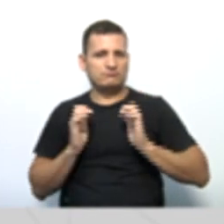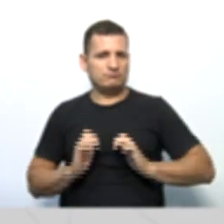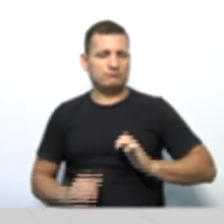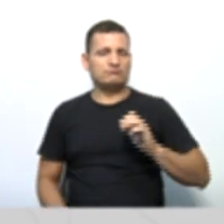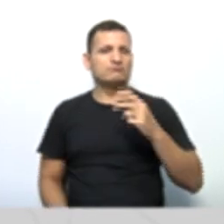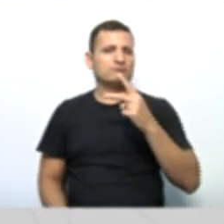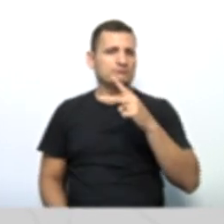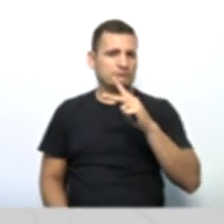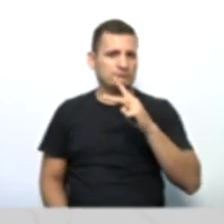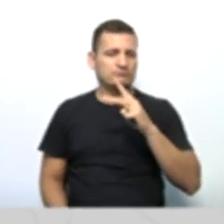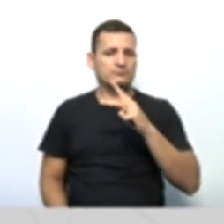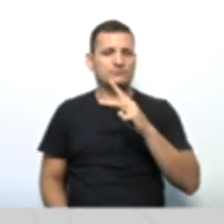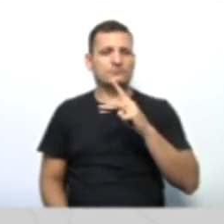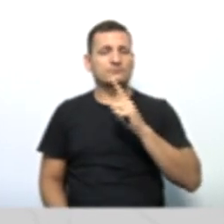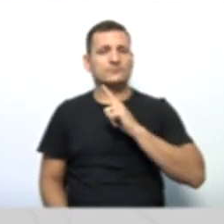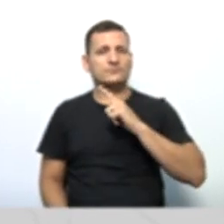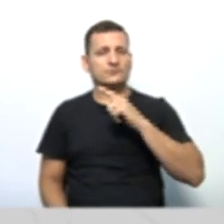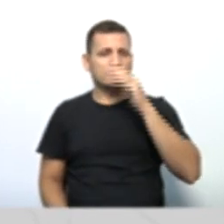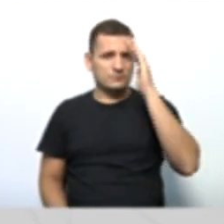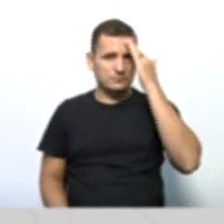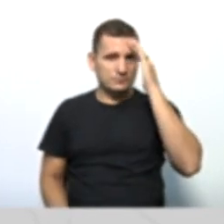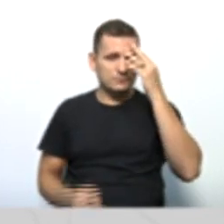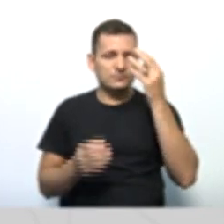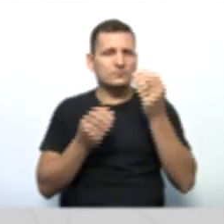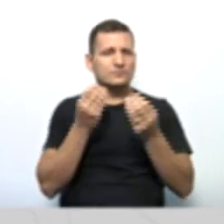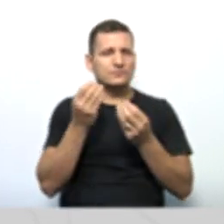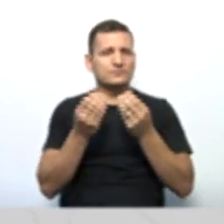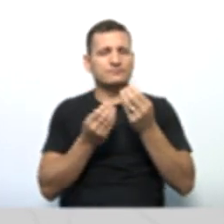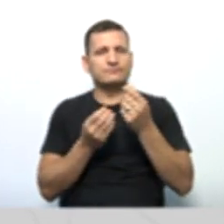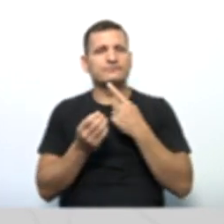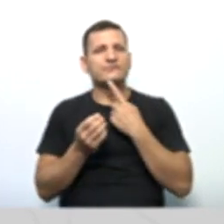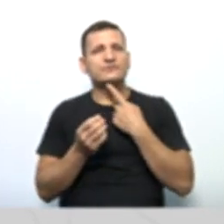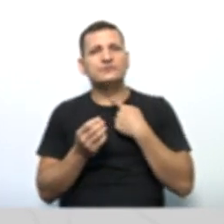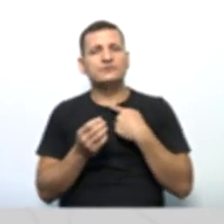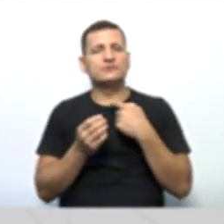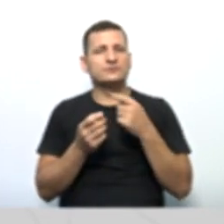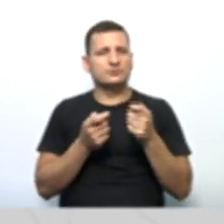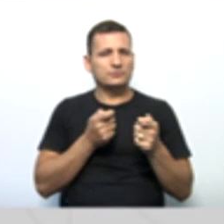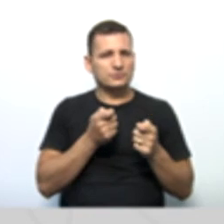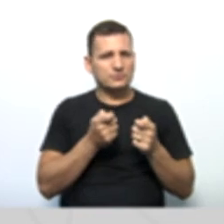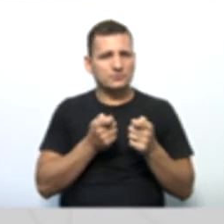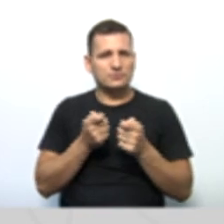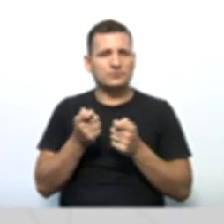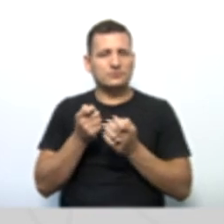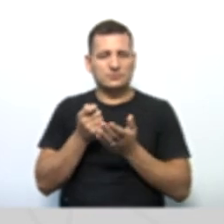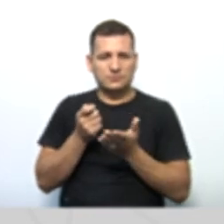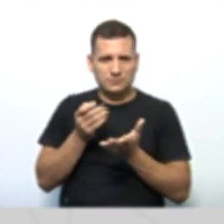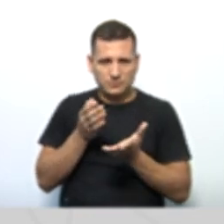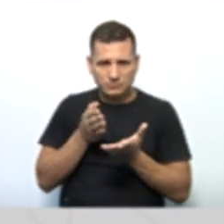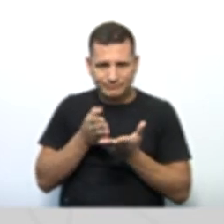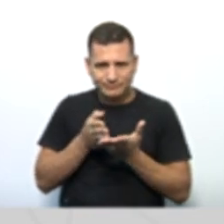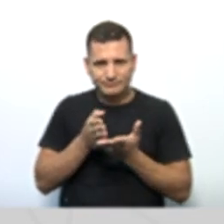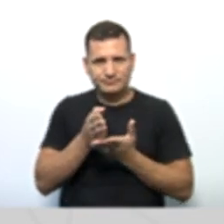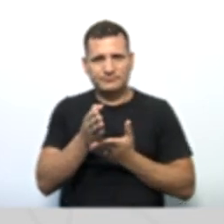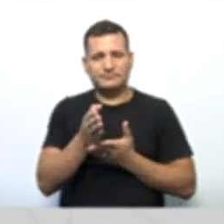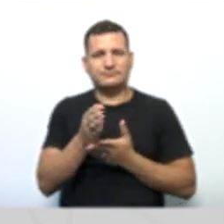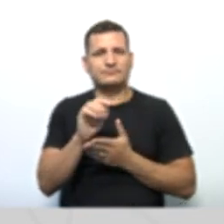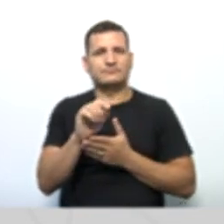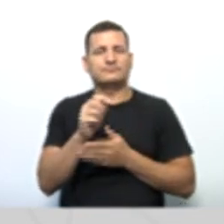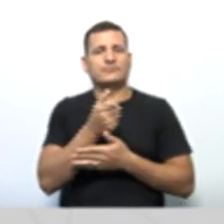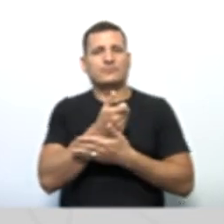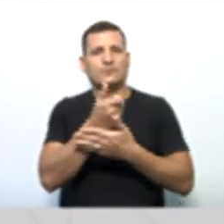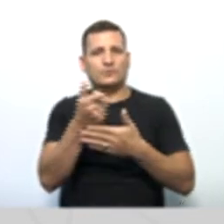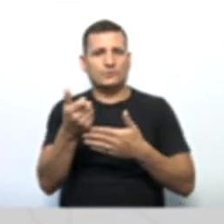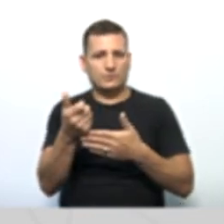vai trazer essa concepção da boa vontade, da vontade educada, direcionada para o agir moral, para